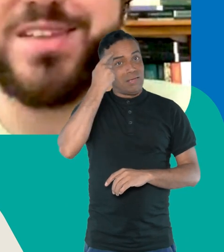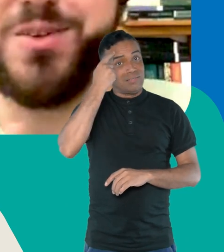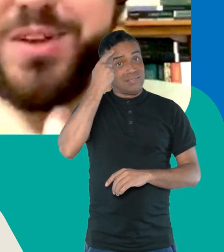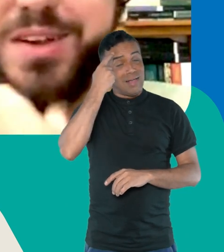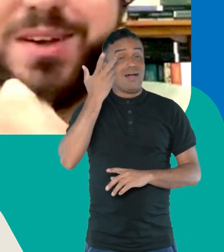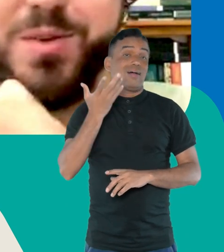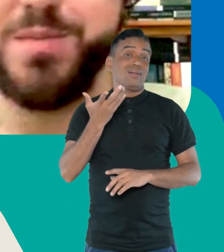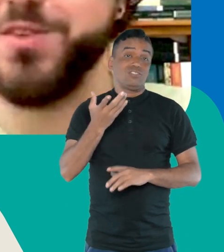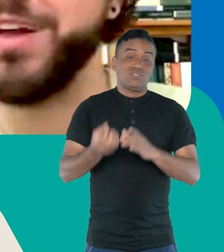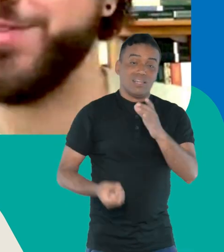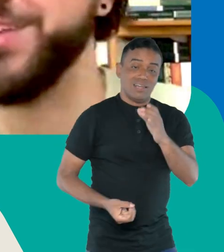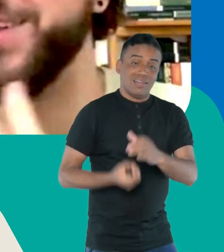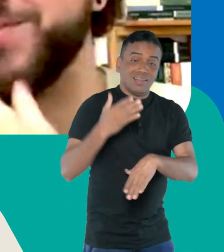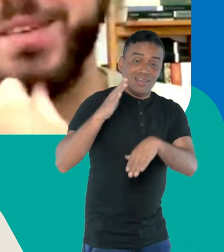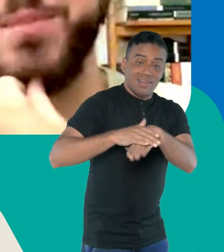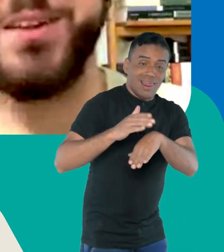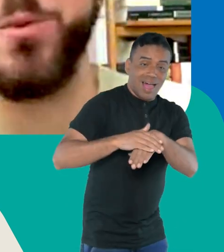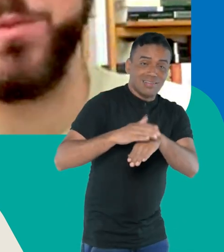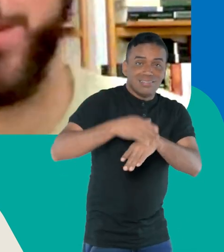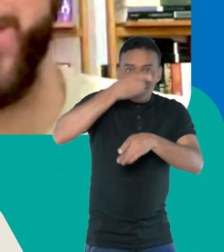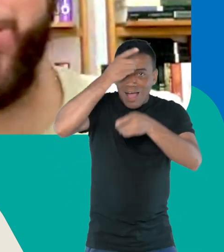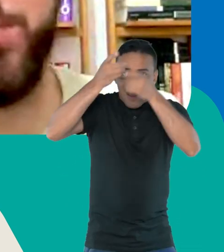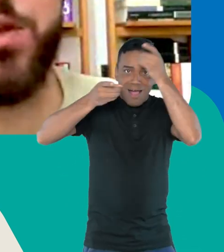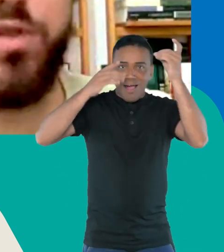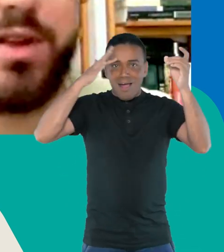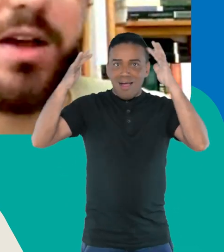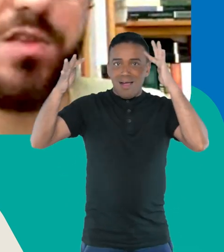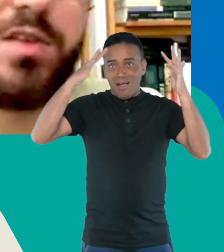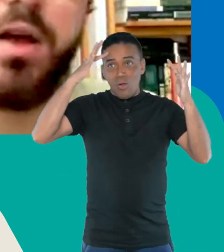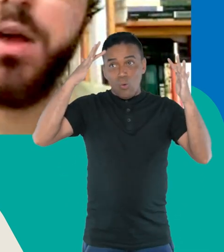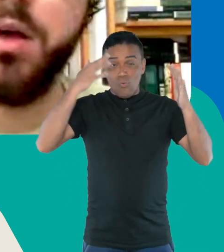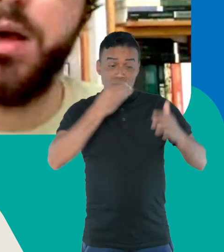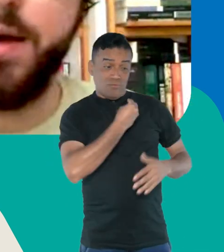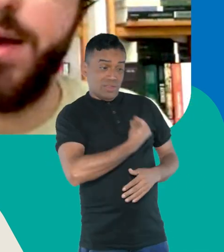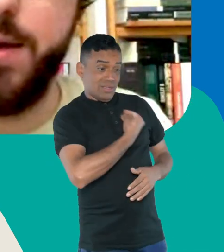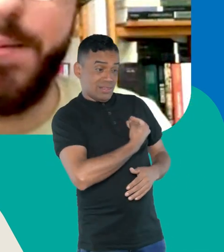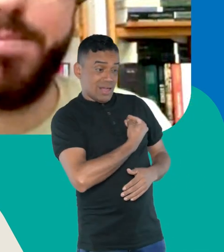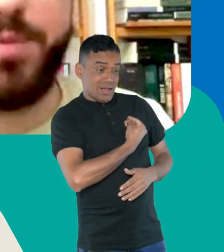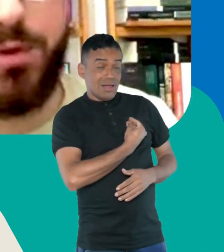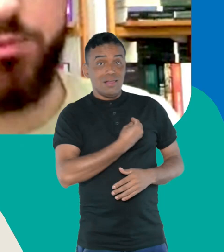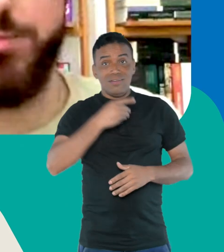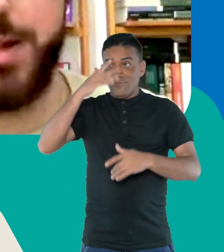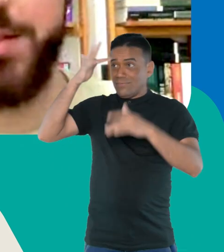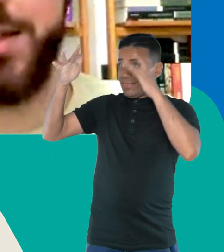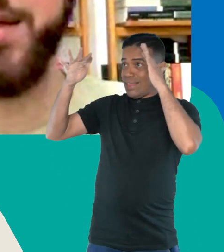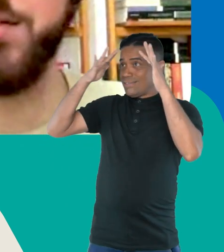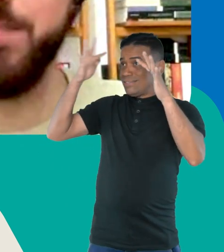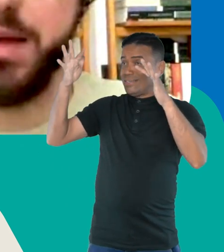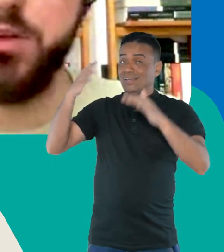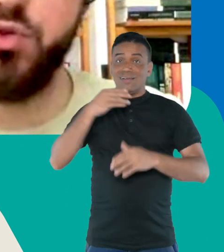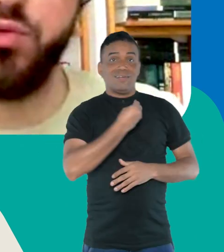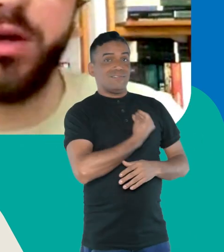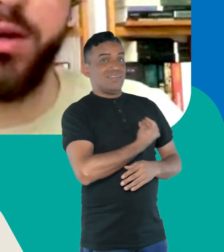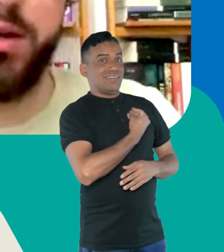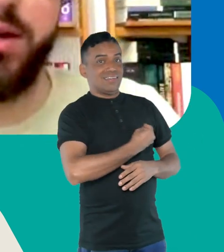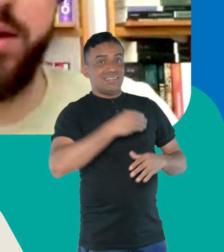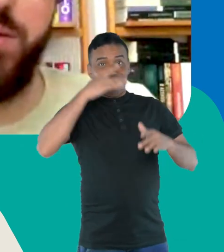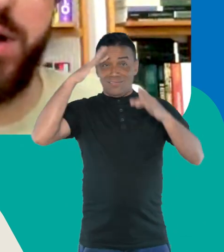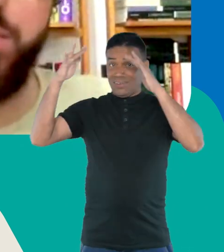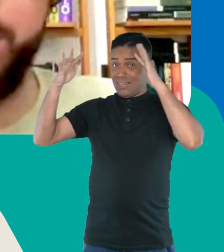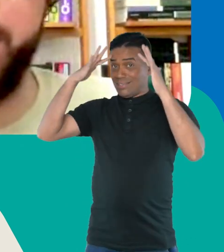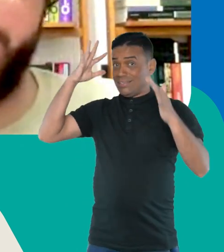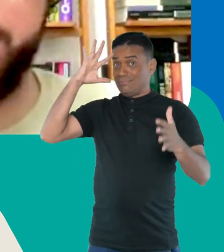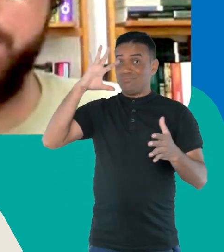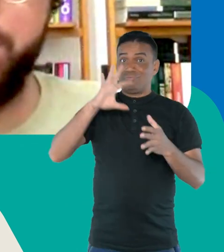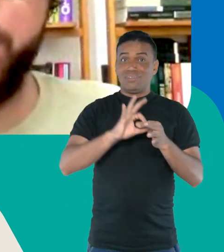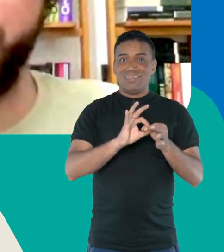ideia de concepção da vida, mas também na concepção de personagens. Então, nesse aspecto,